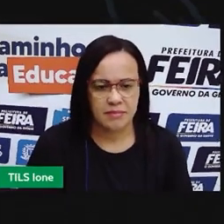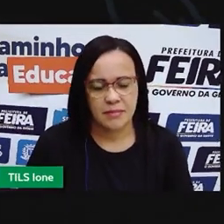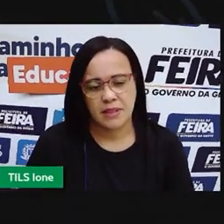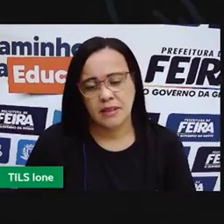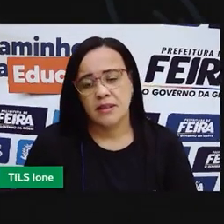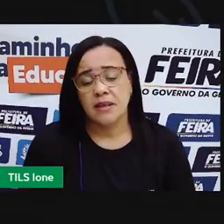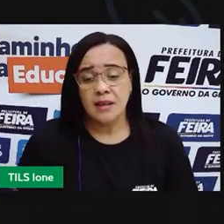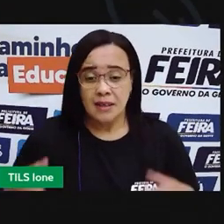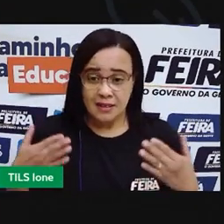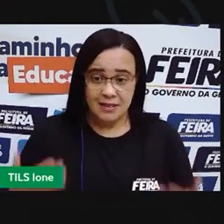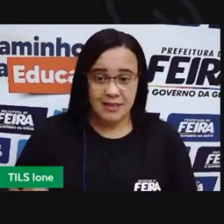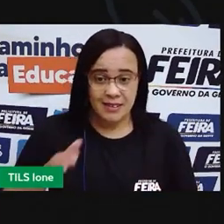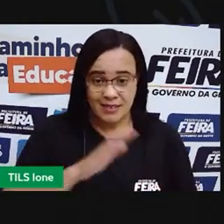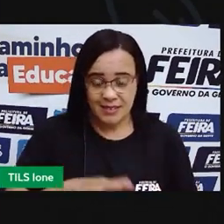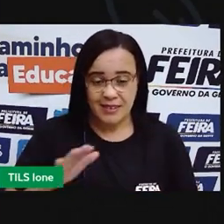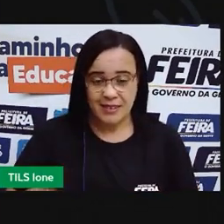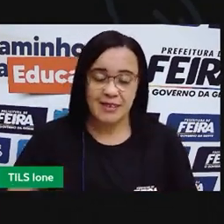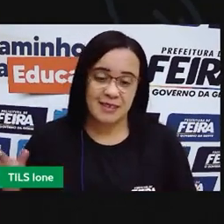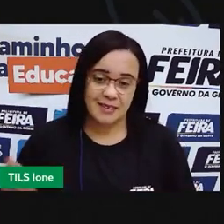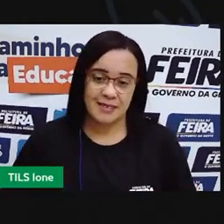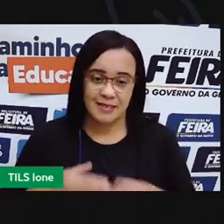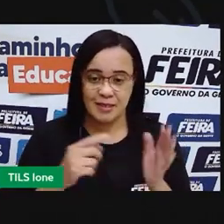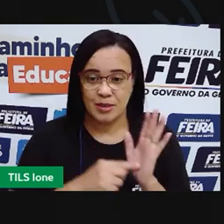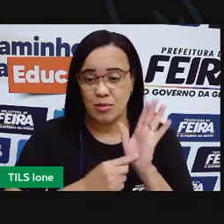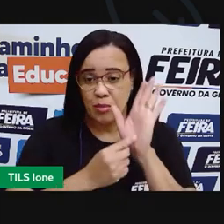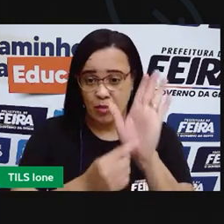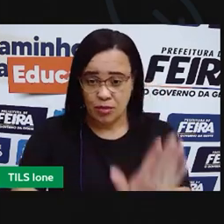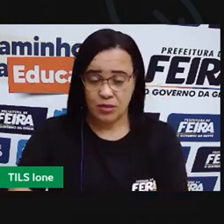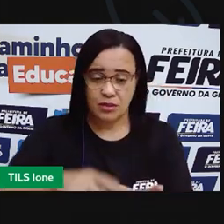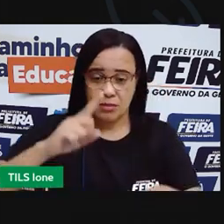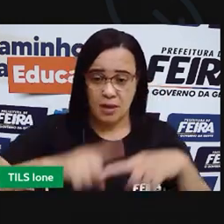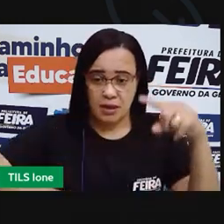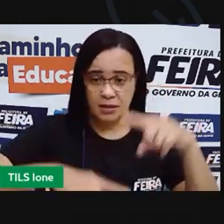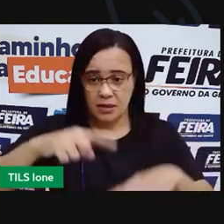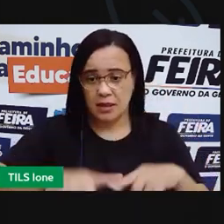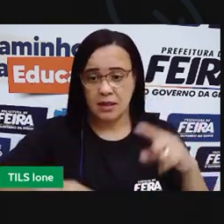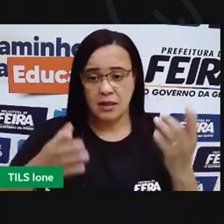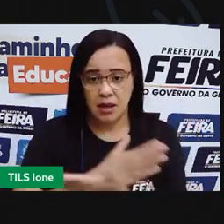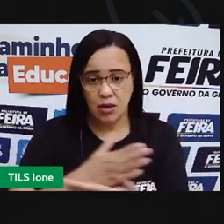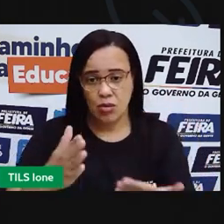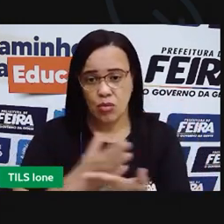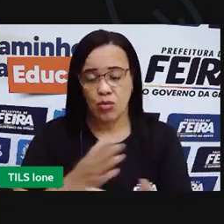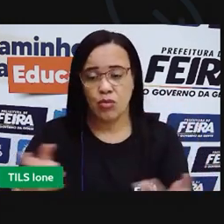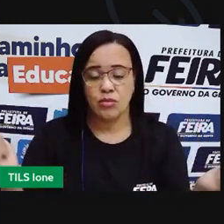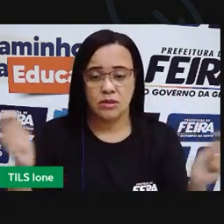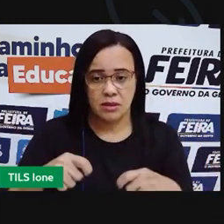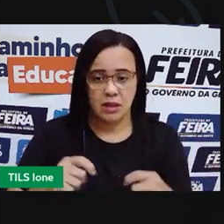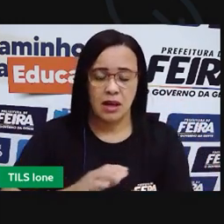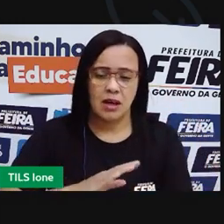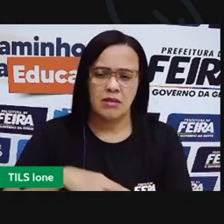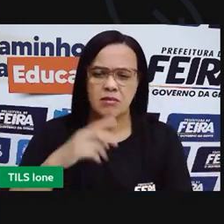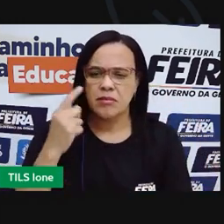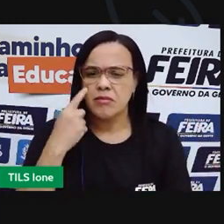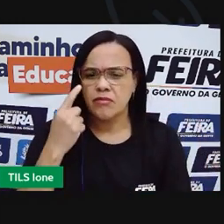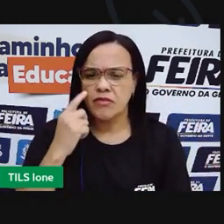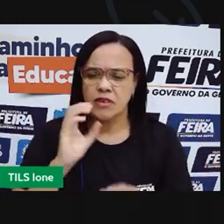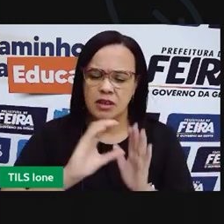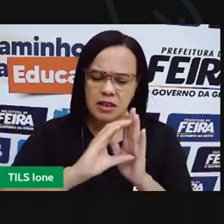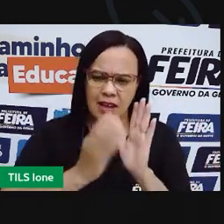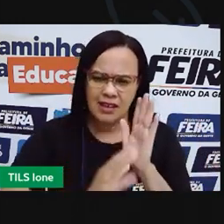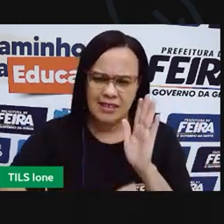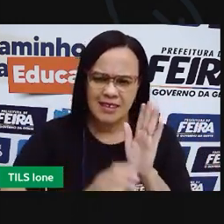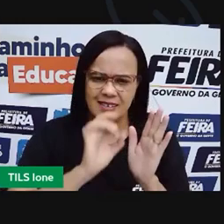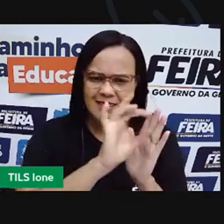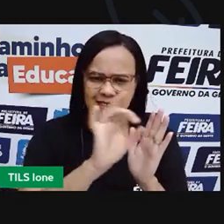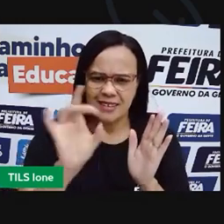Então, criançada, trouxe aqui alguns materiais para mostrar para vocês. Vamos ver as características deles. Aqui